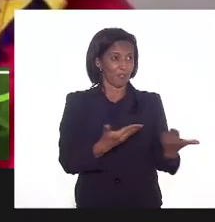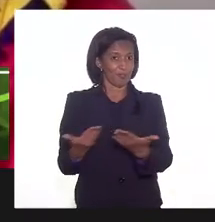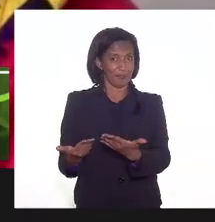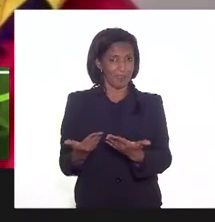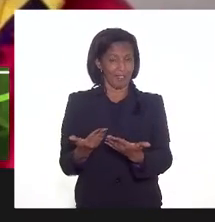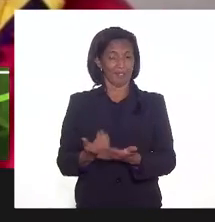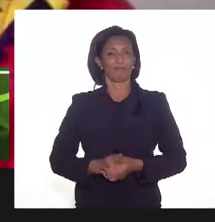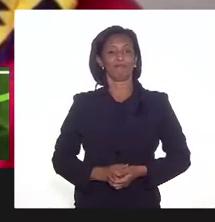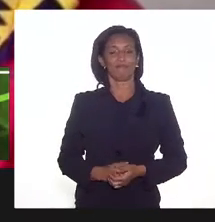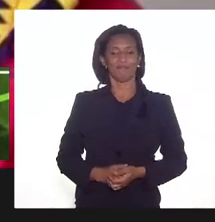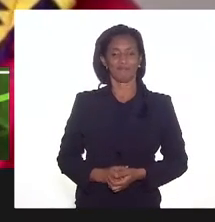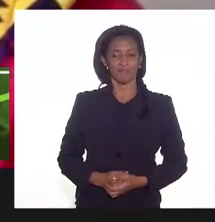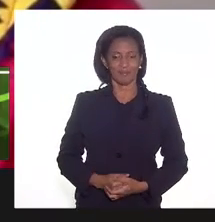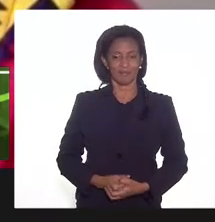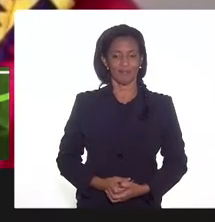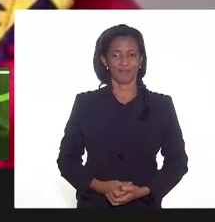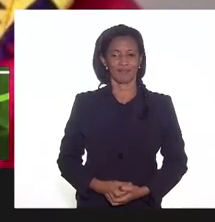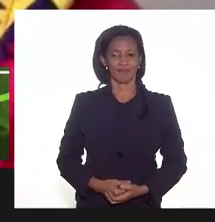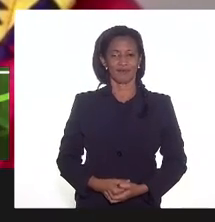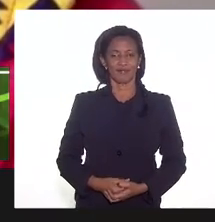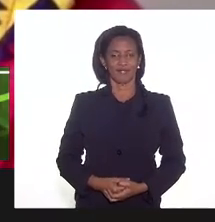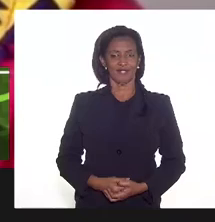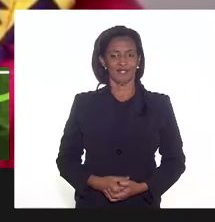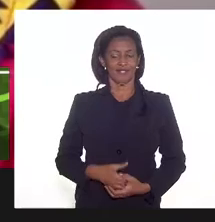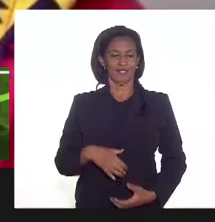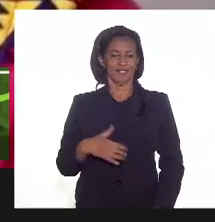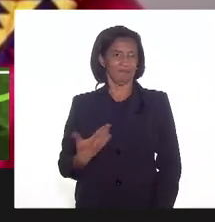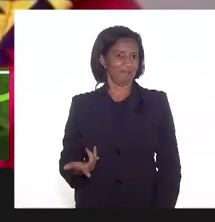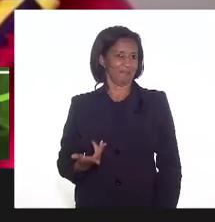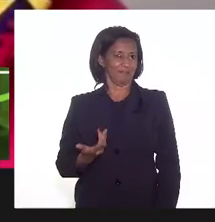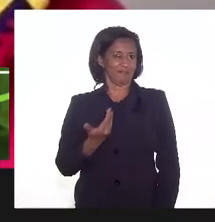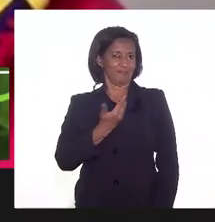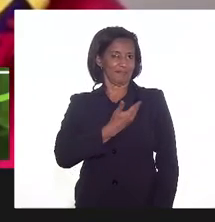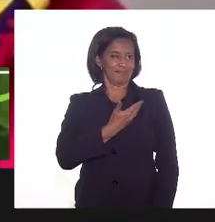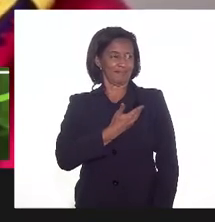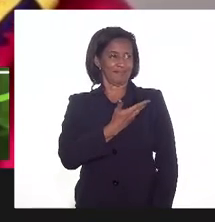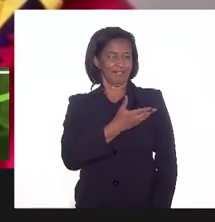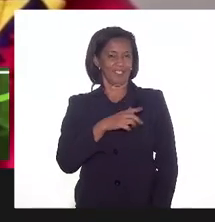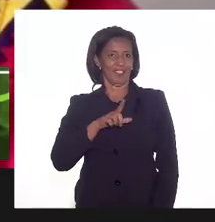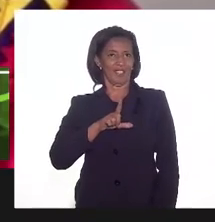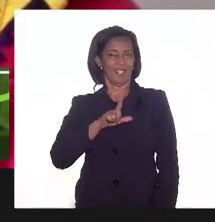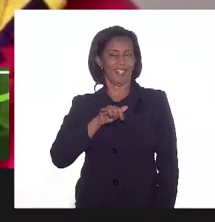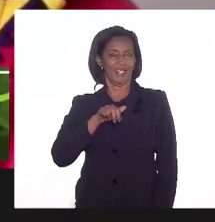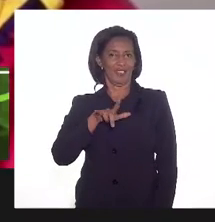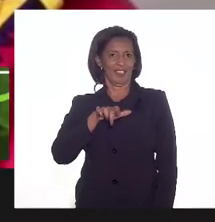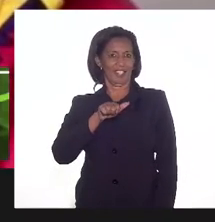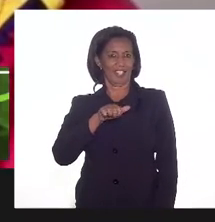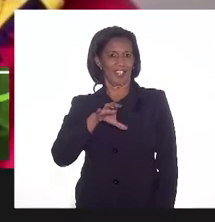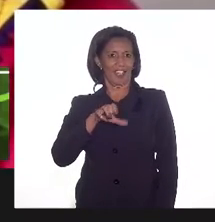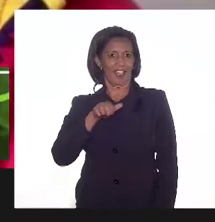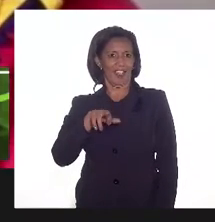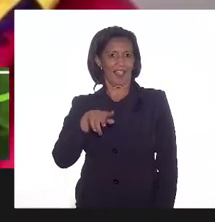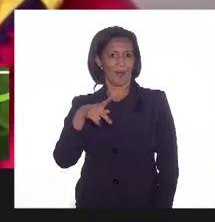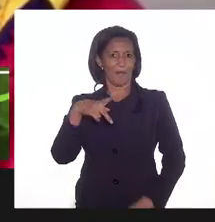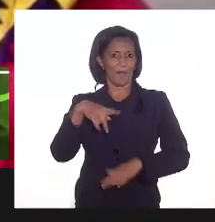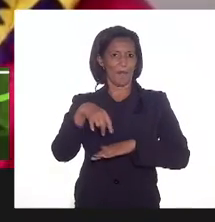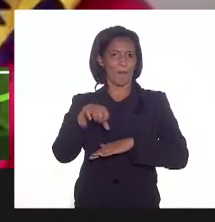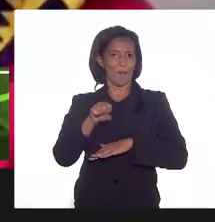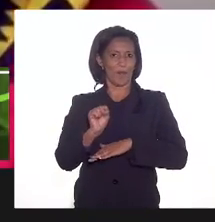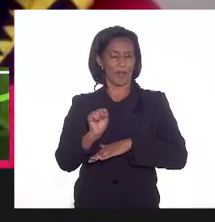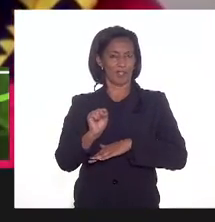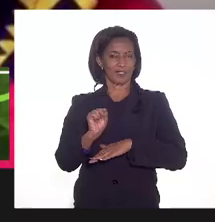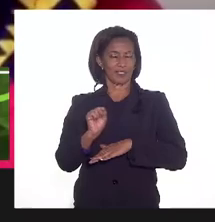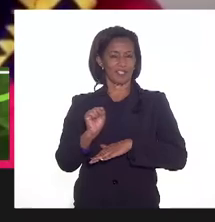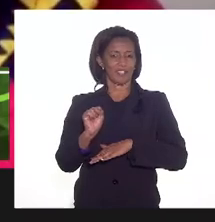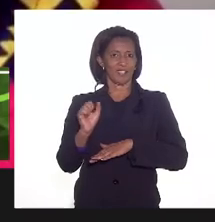concluidada a icônica querida Lilia Calabri professora de pós-graduação em cultura